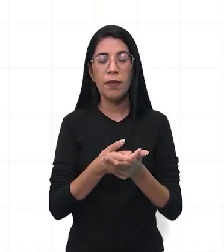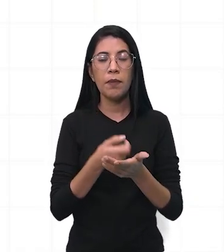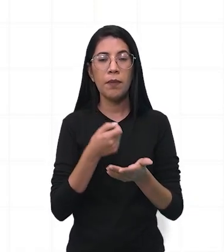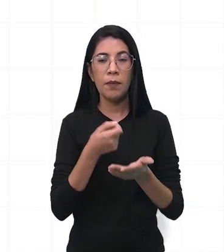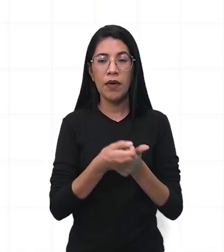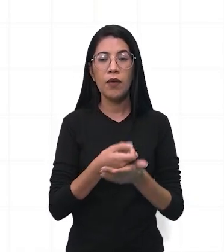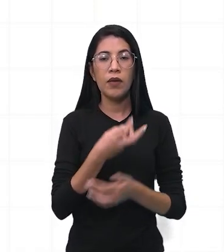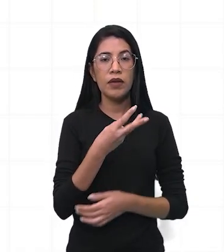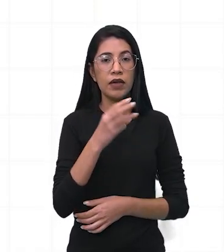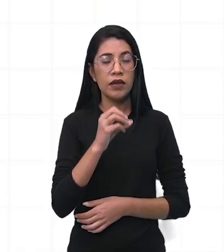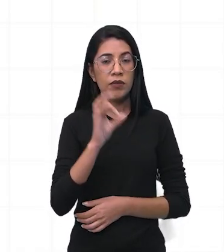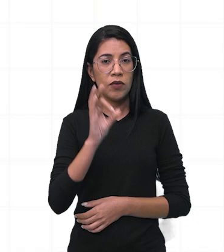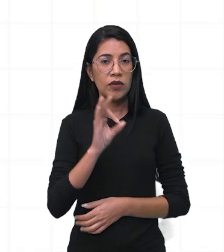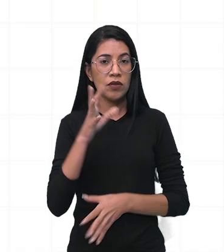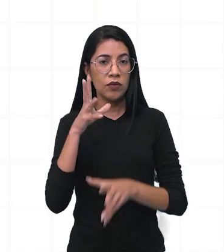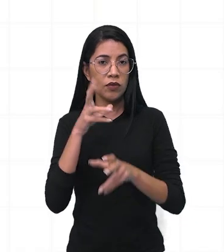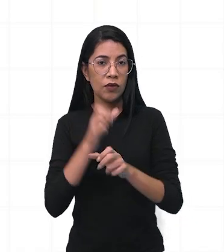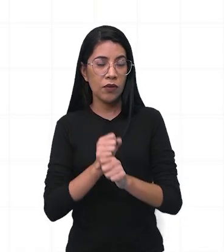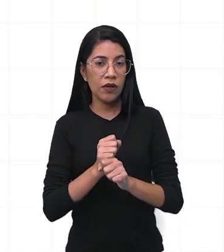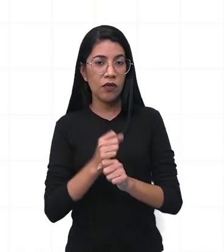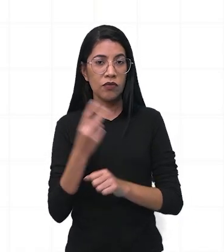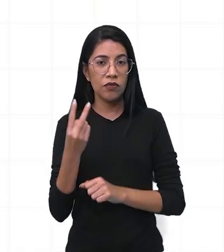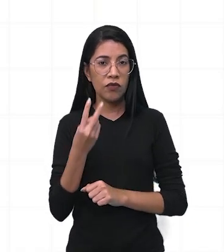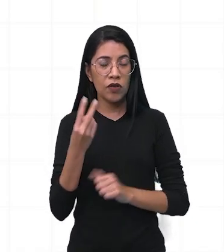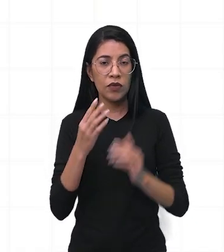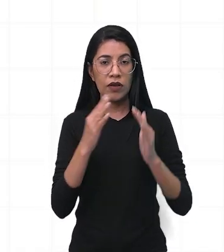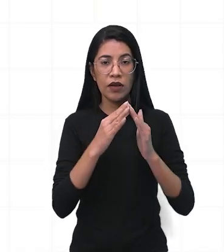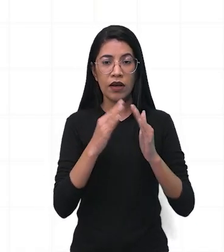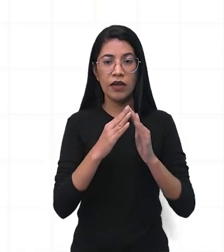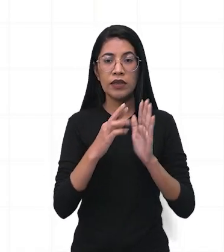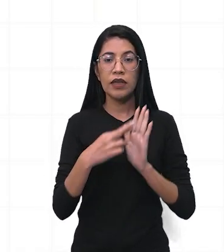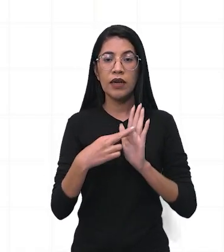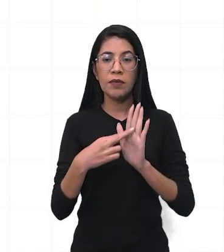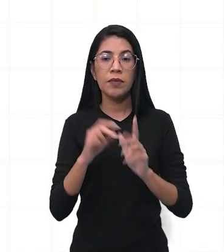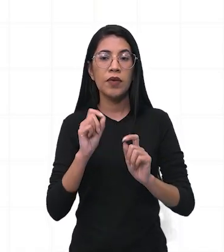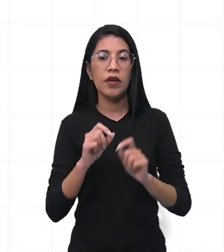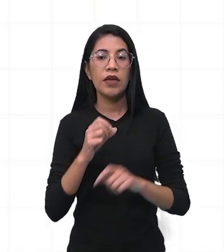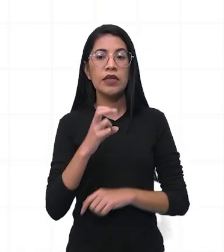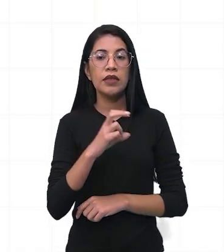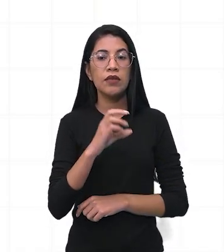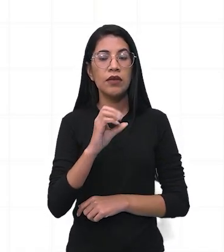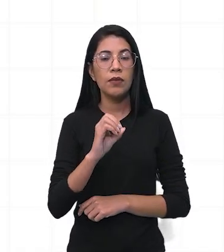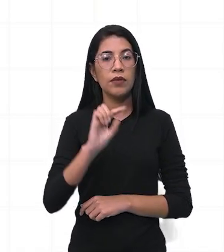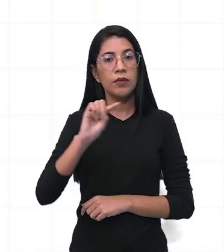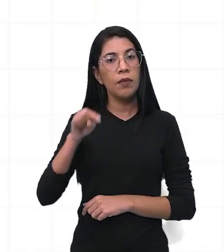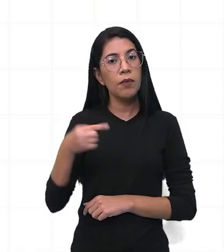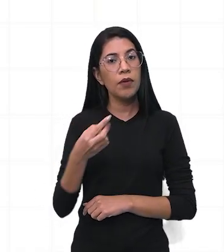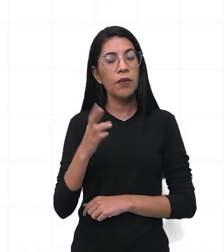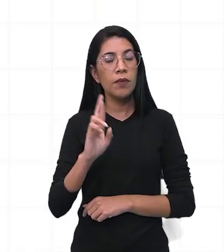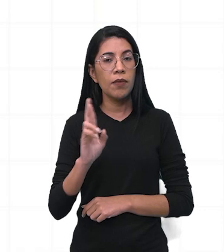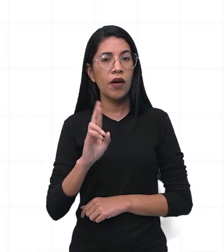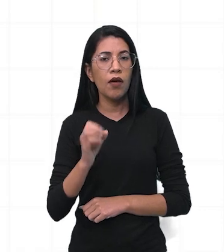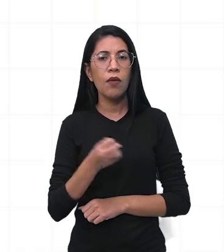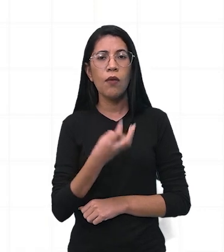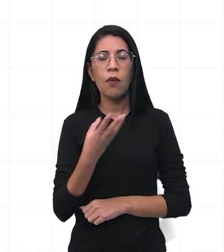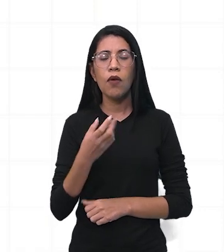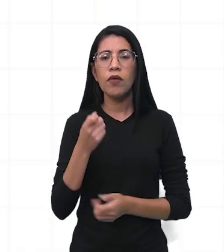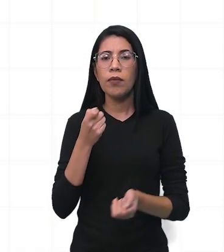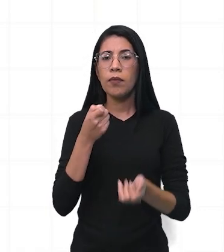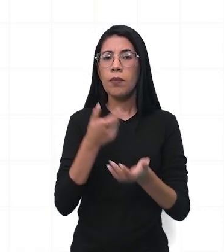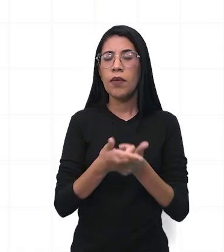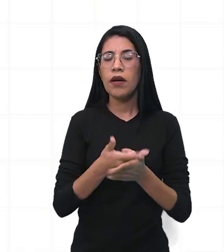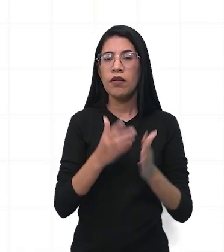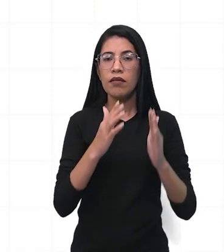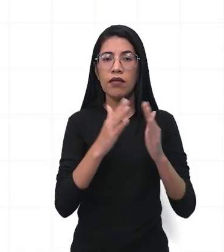como entrada, o que representou 54 mil reais. Quanto ele vai pagar pela casa? Então veja,